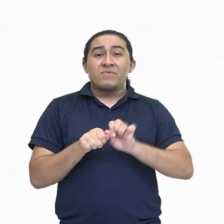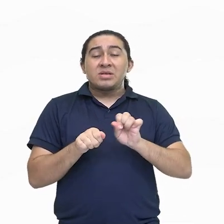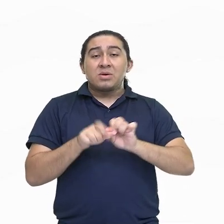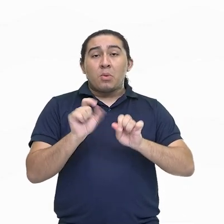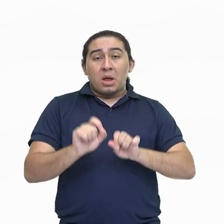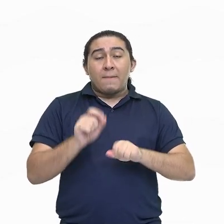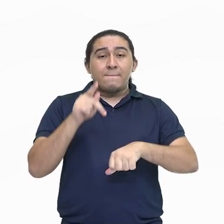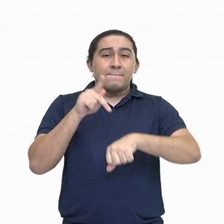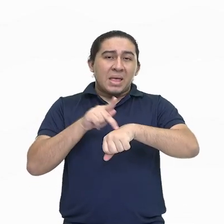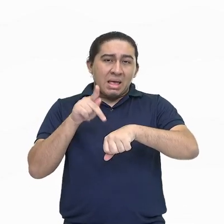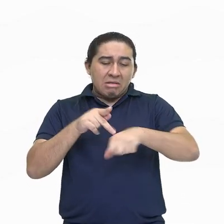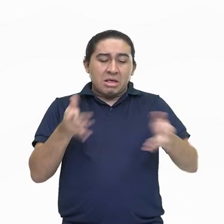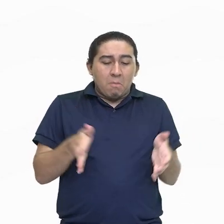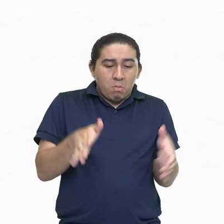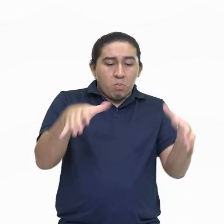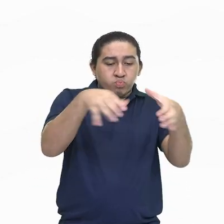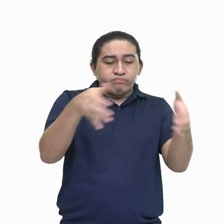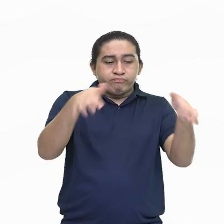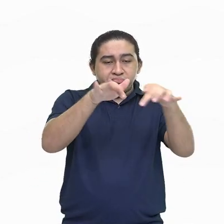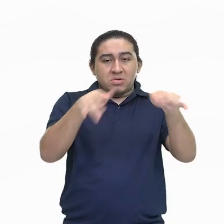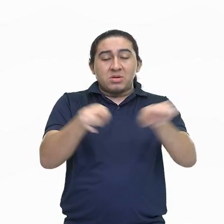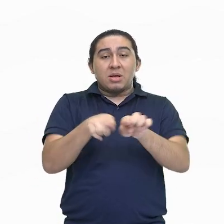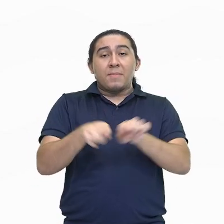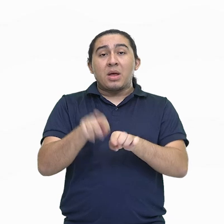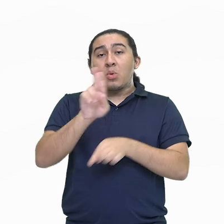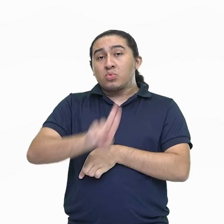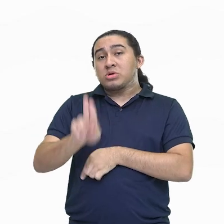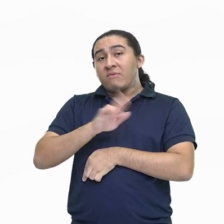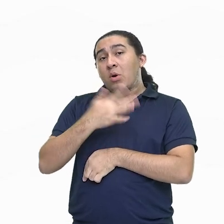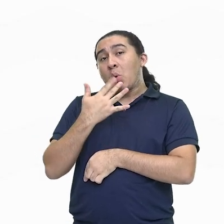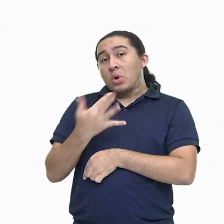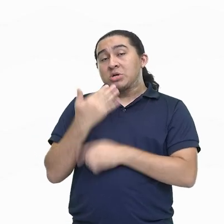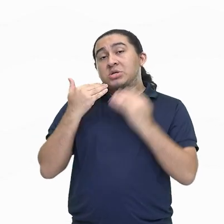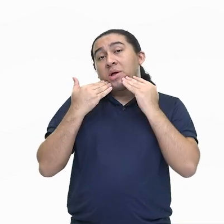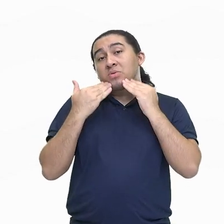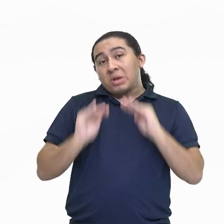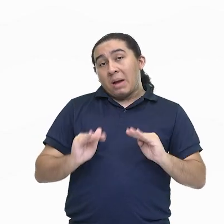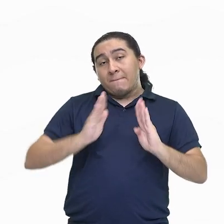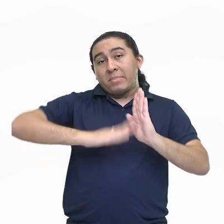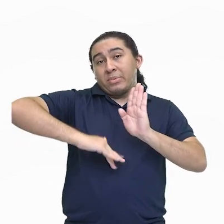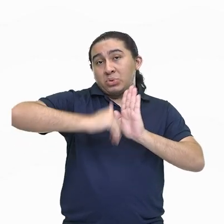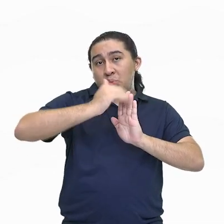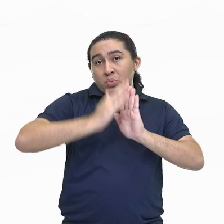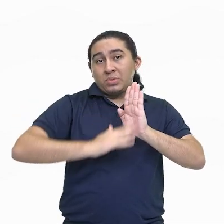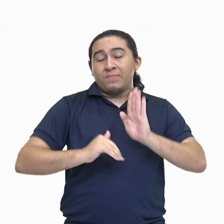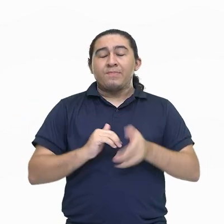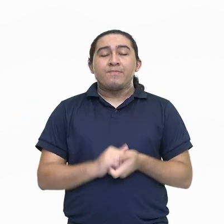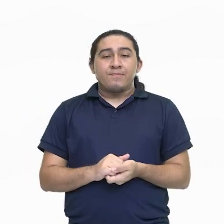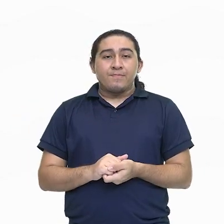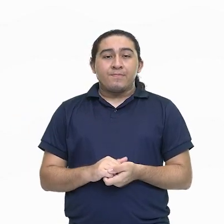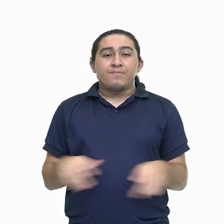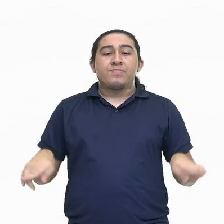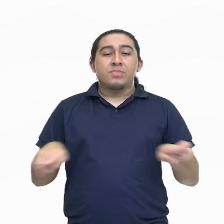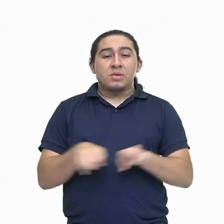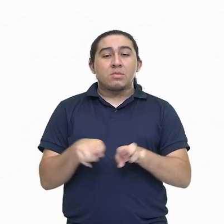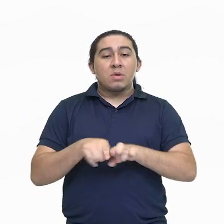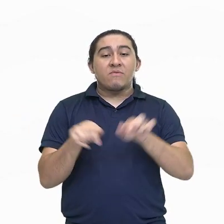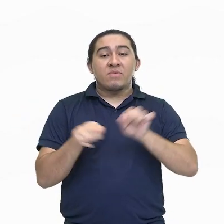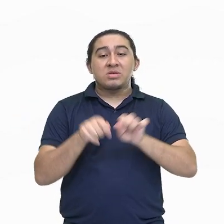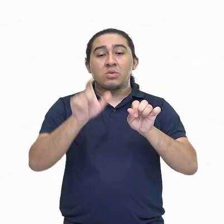e usavam os corantes naturais na pintura das peças. Além das peças utilitárias,